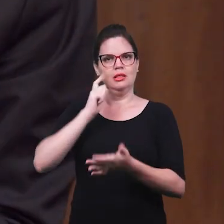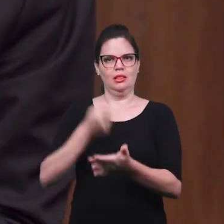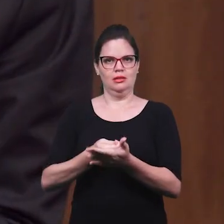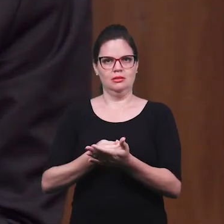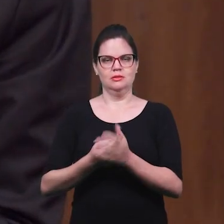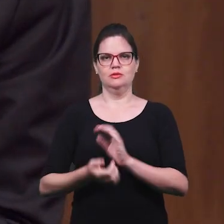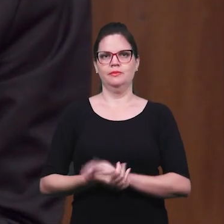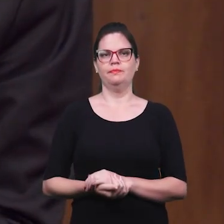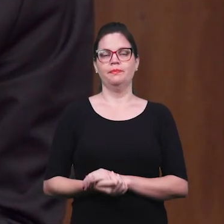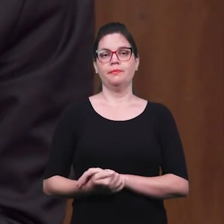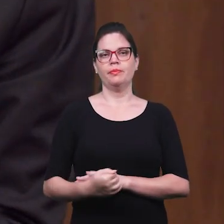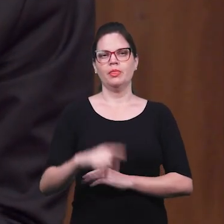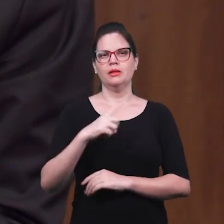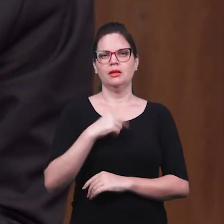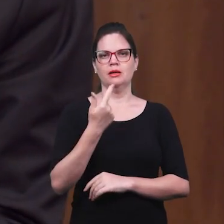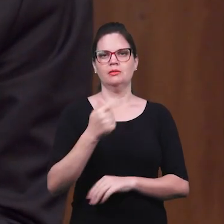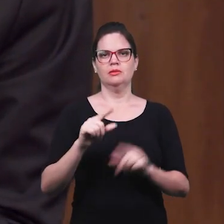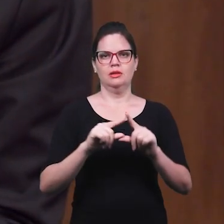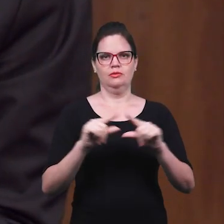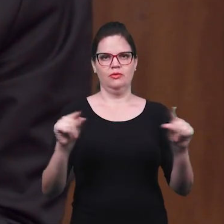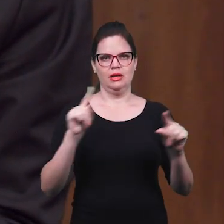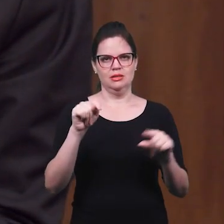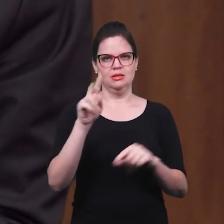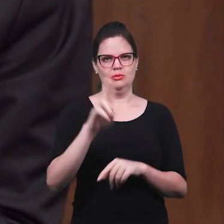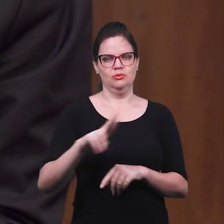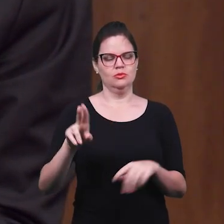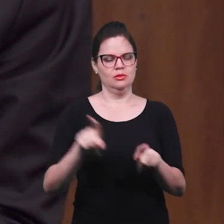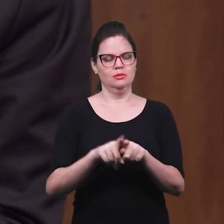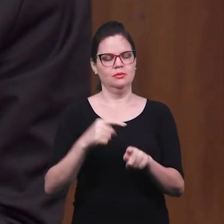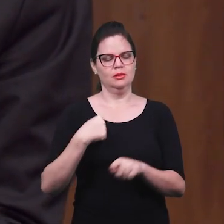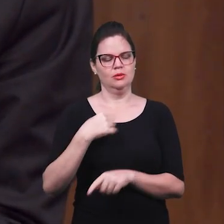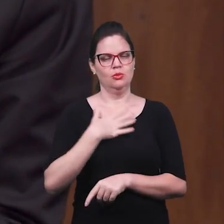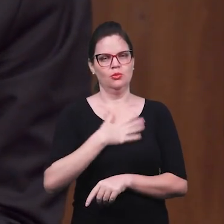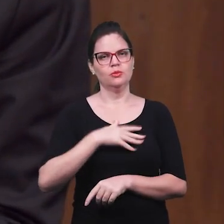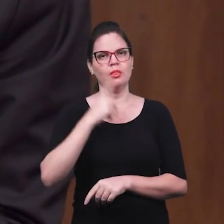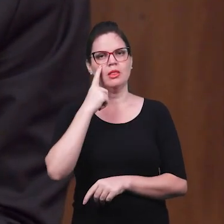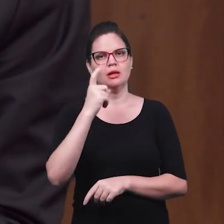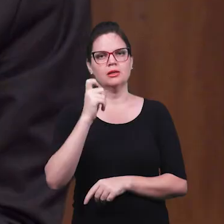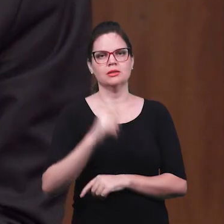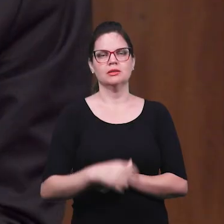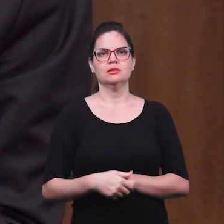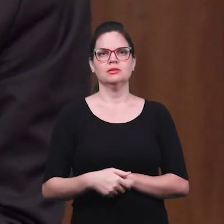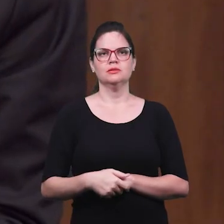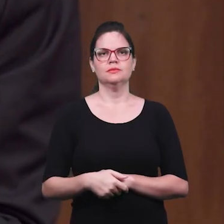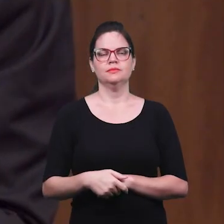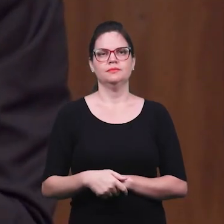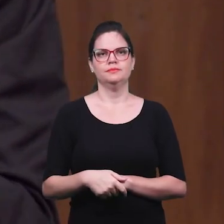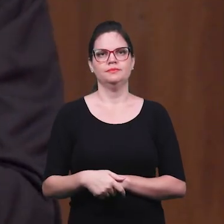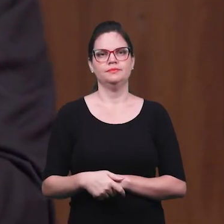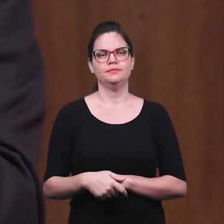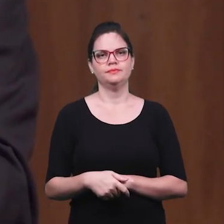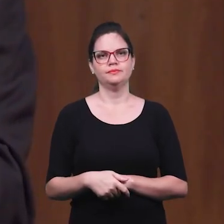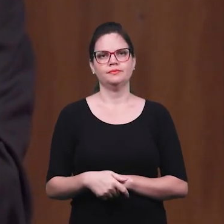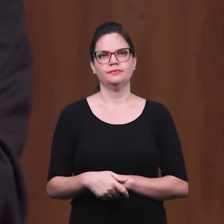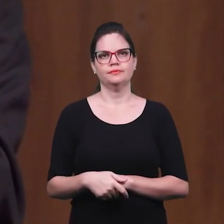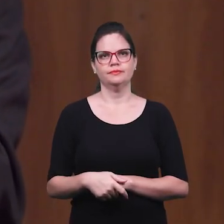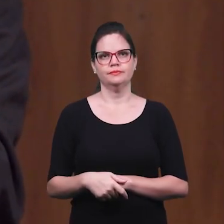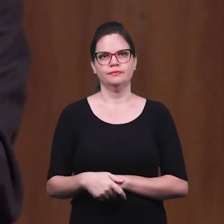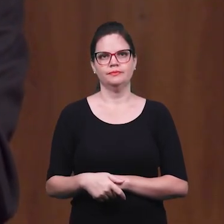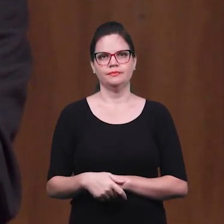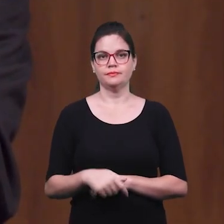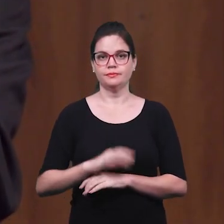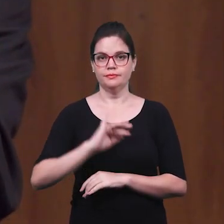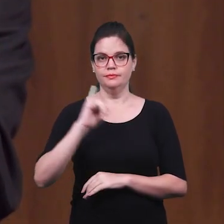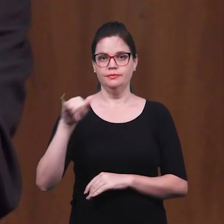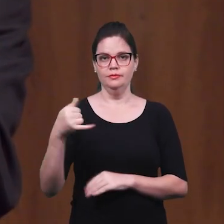expressão que você usou, Dudu, que eu achei muito interessante também, que nós estávamos conversando antes, quer dizer,